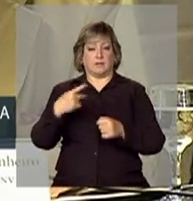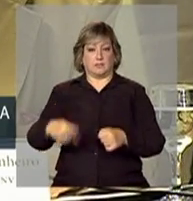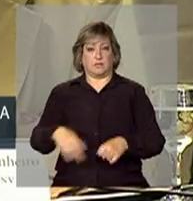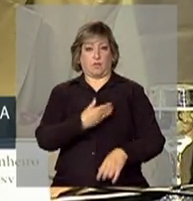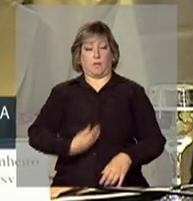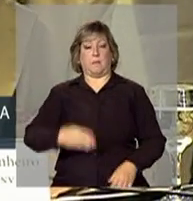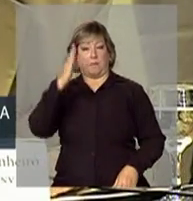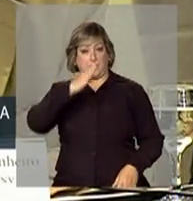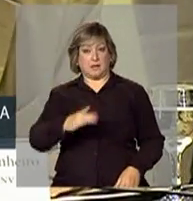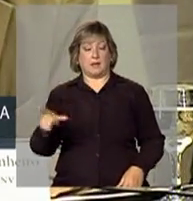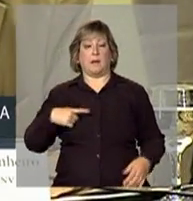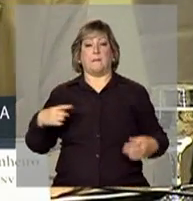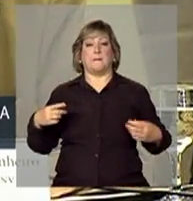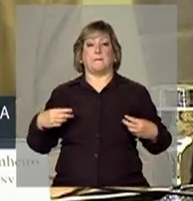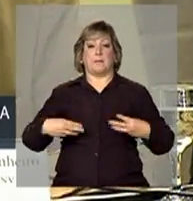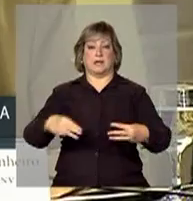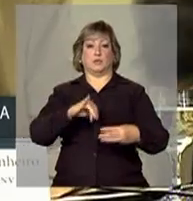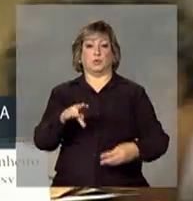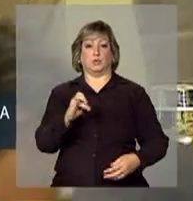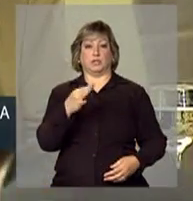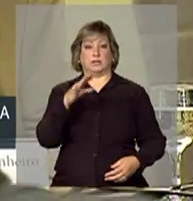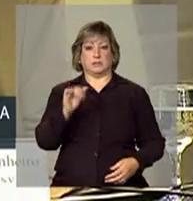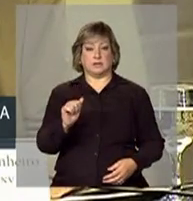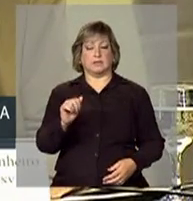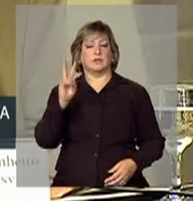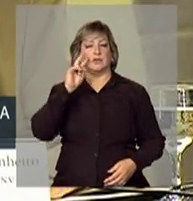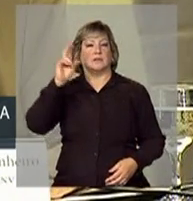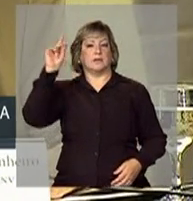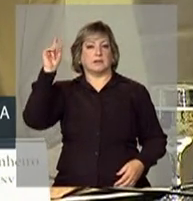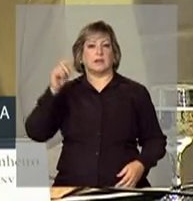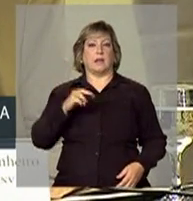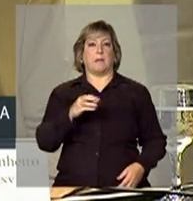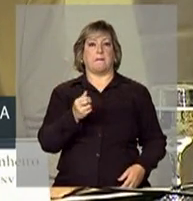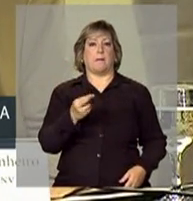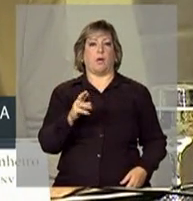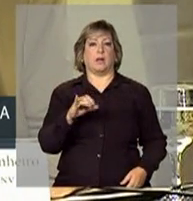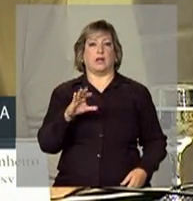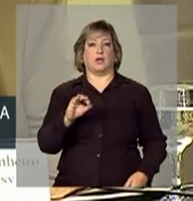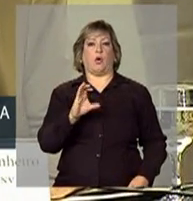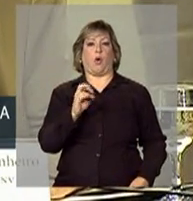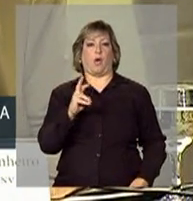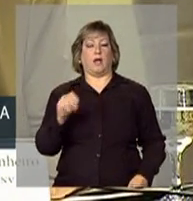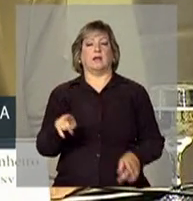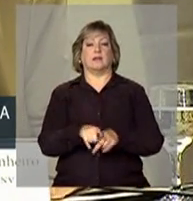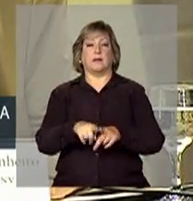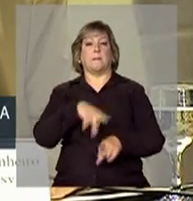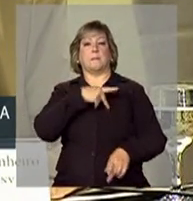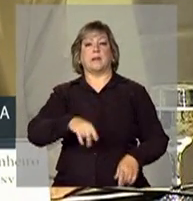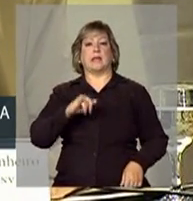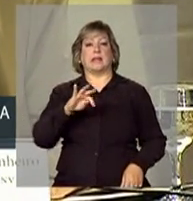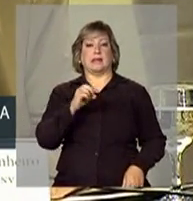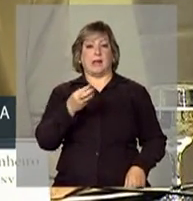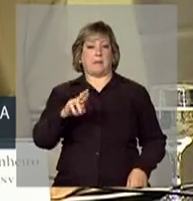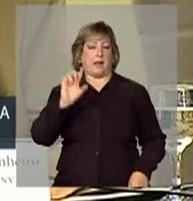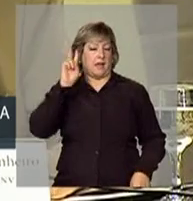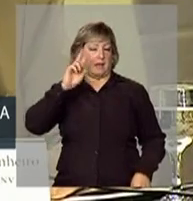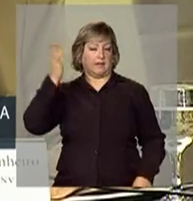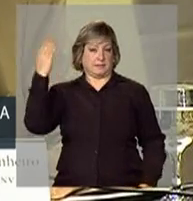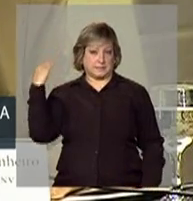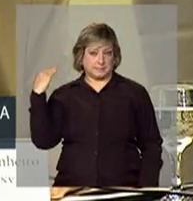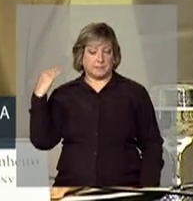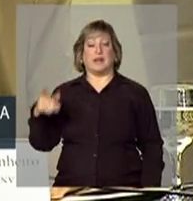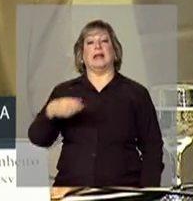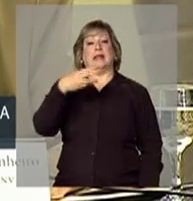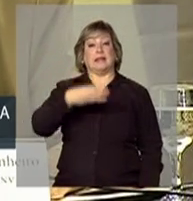partir do Ministério da Justiça, durante a gestão do ministro Maurício Correia e do presidente Itamar Franco. A terceira fonte, claro,